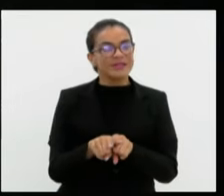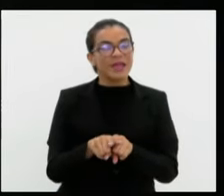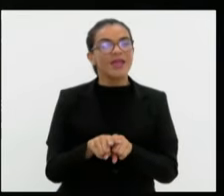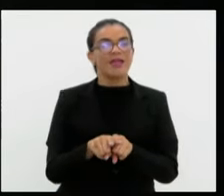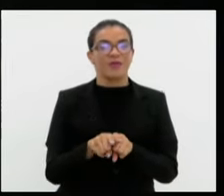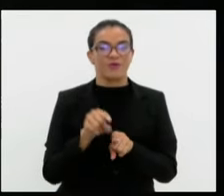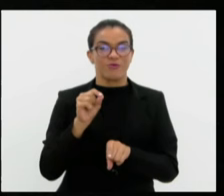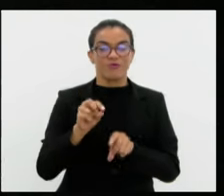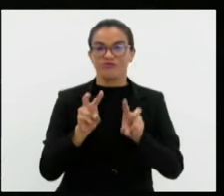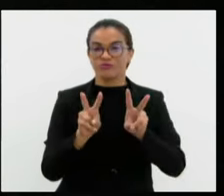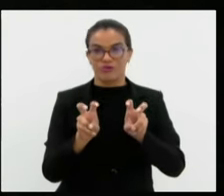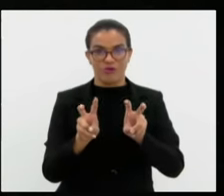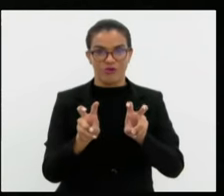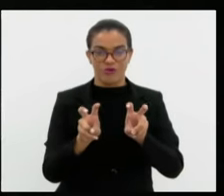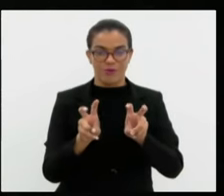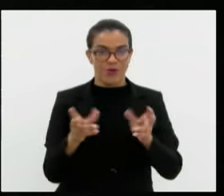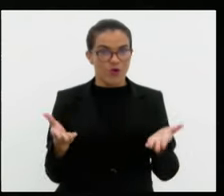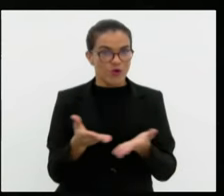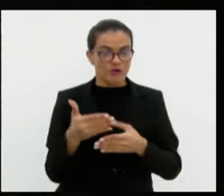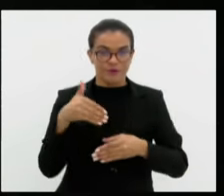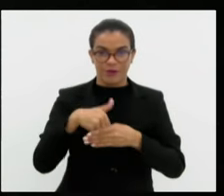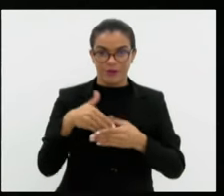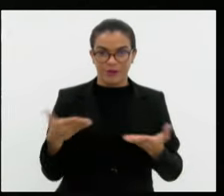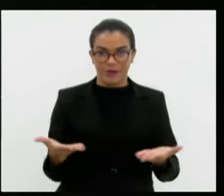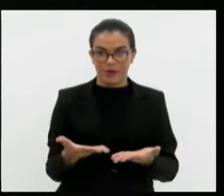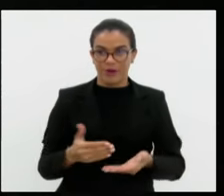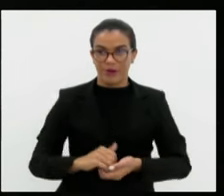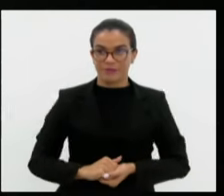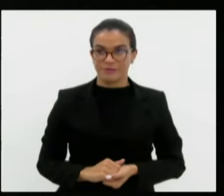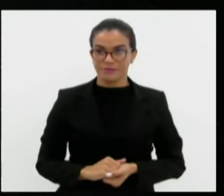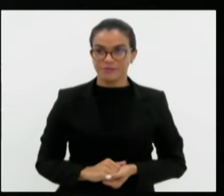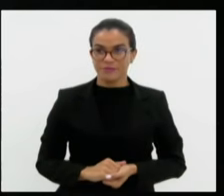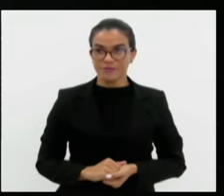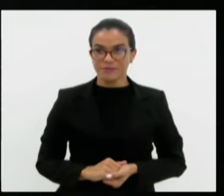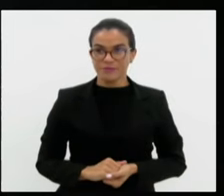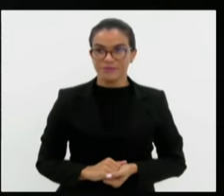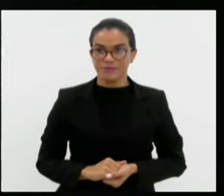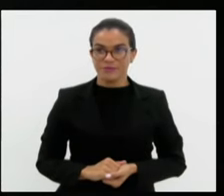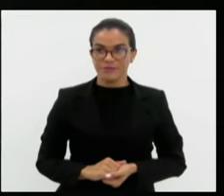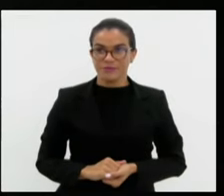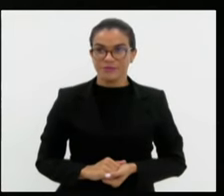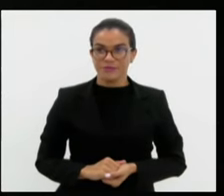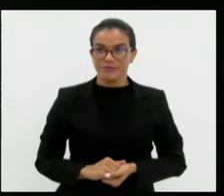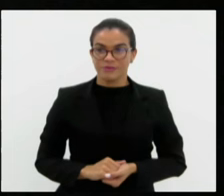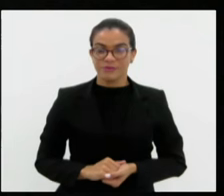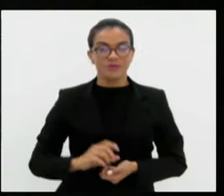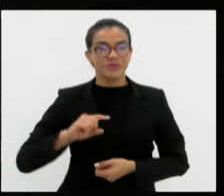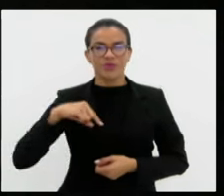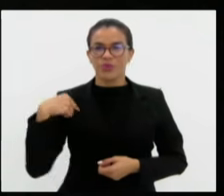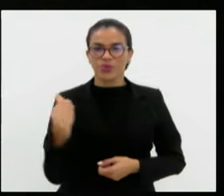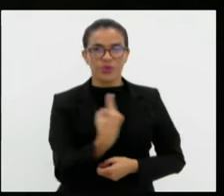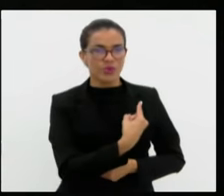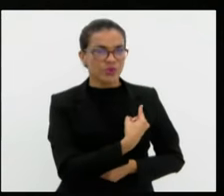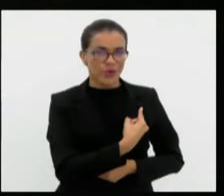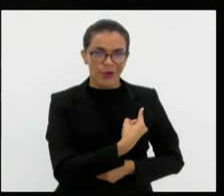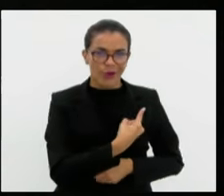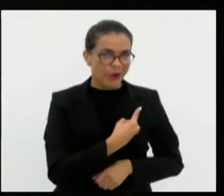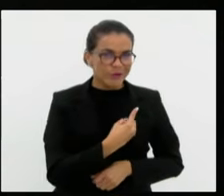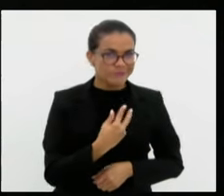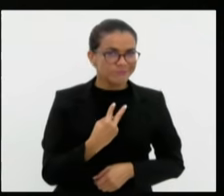sobre o tema que a gente está votando na tarde de hoje, na manhã de hoje. A gente não pode falar